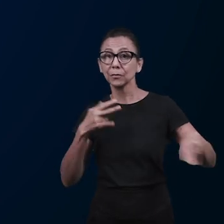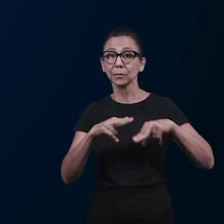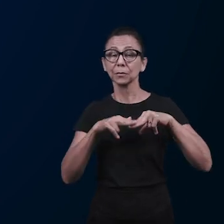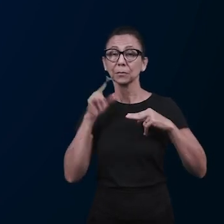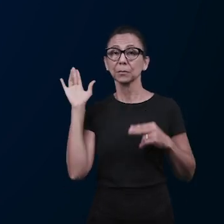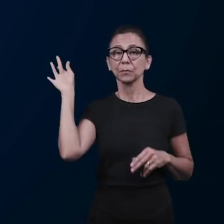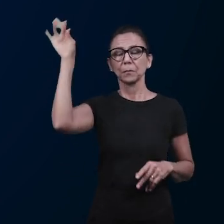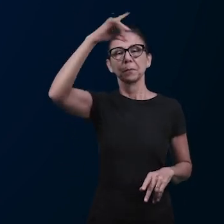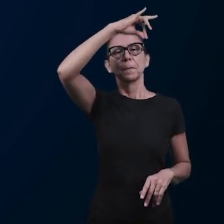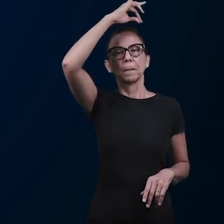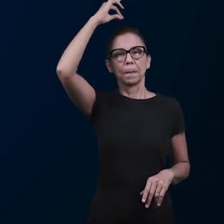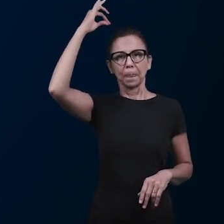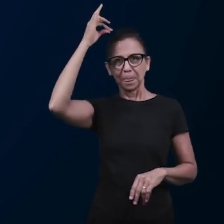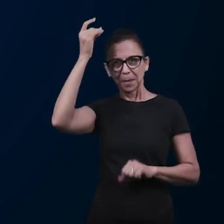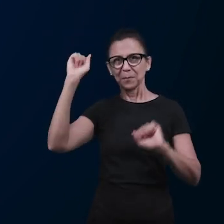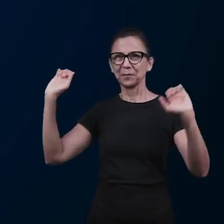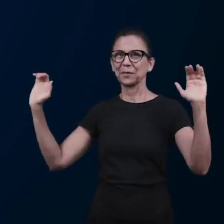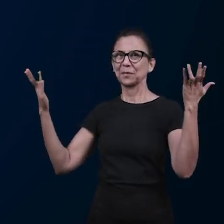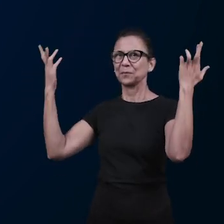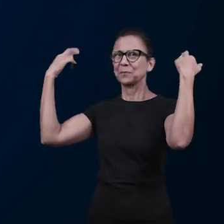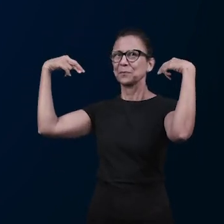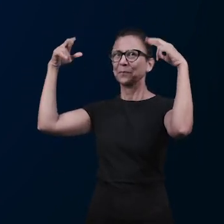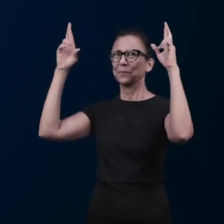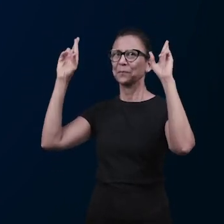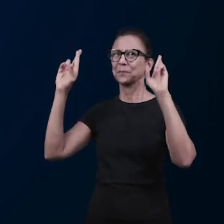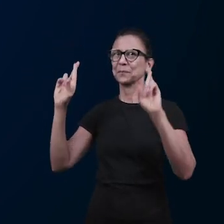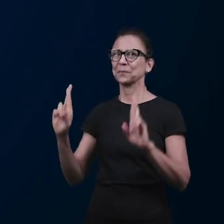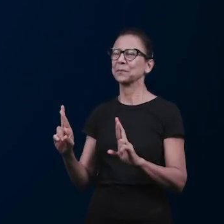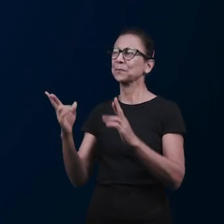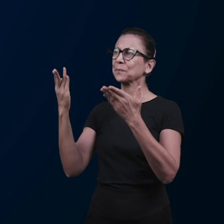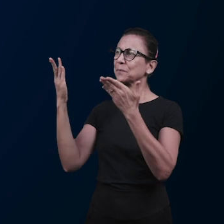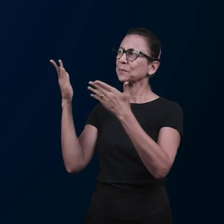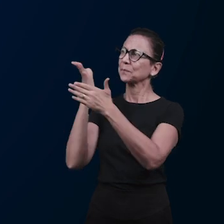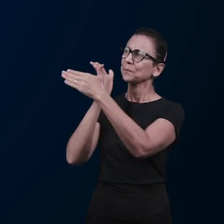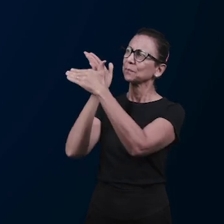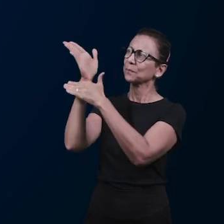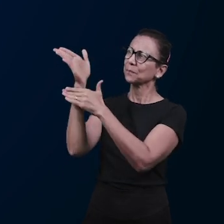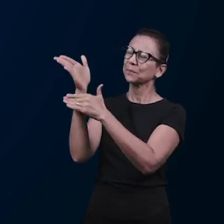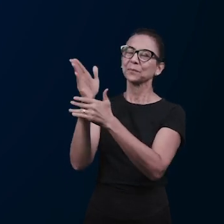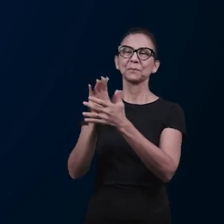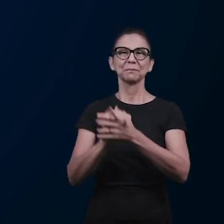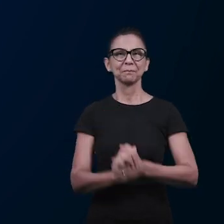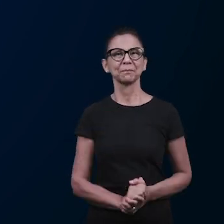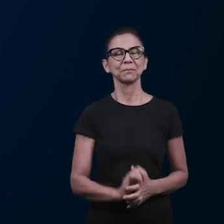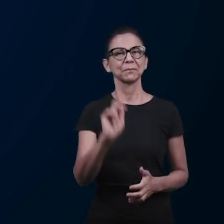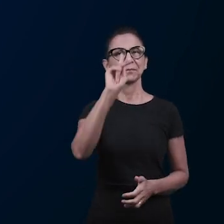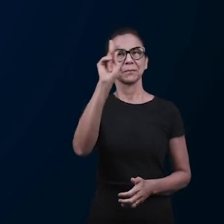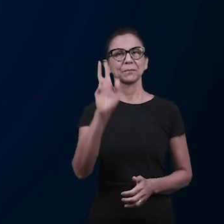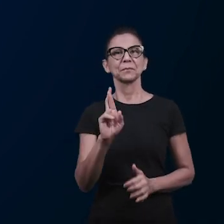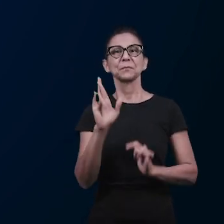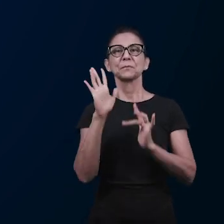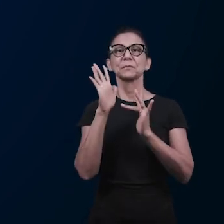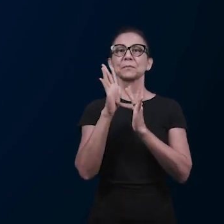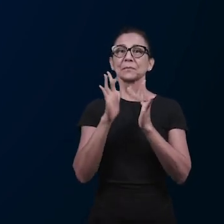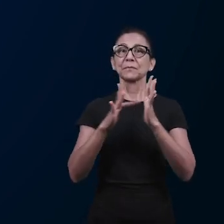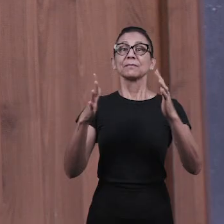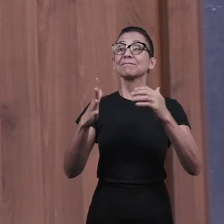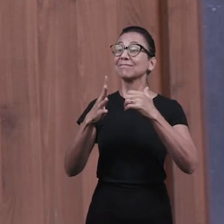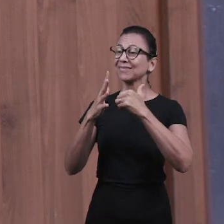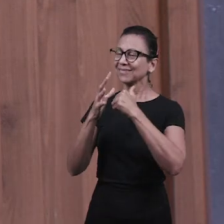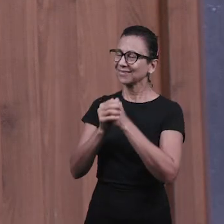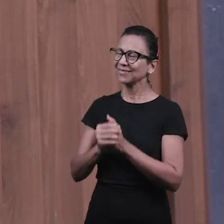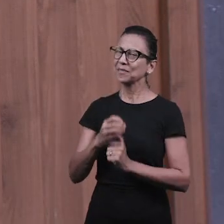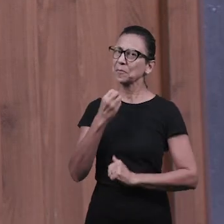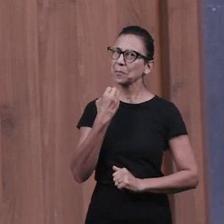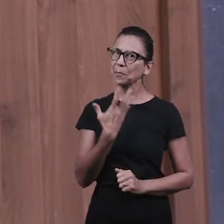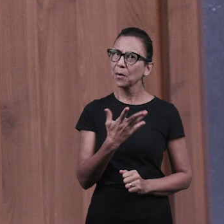do Espírito para poder entrar na festa das bodas do Cordeiro. A todos, a paz do Senhor Jesus.